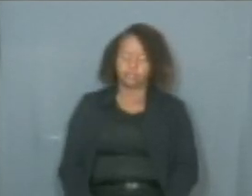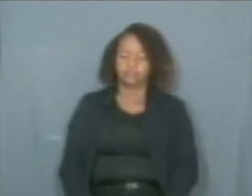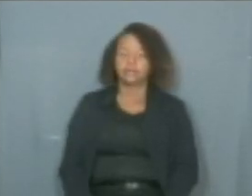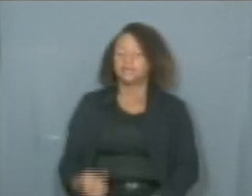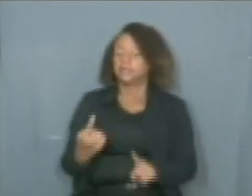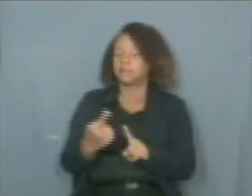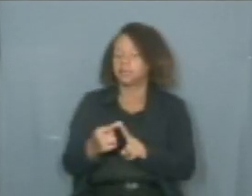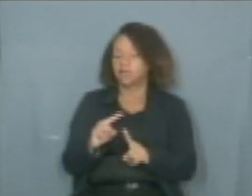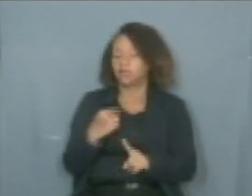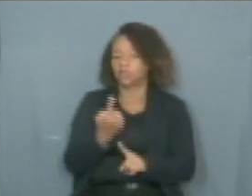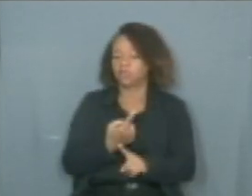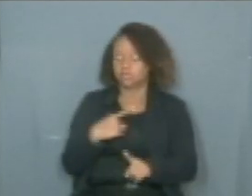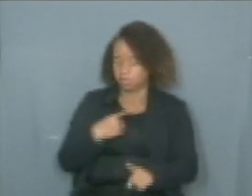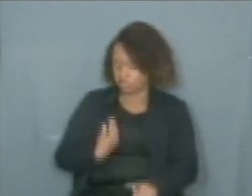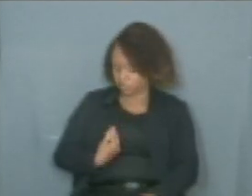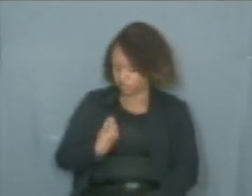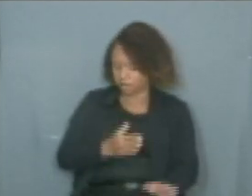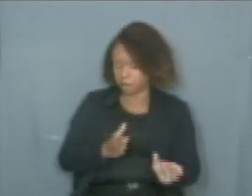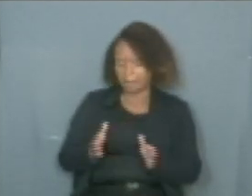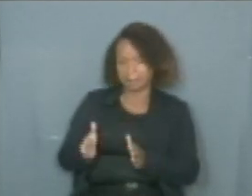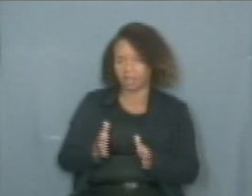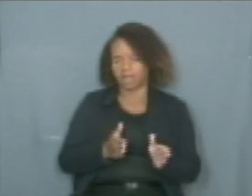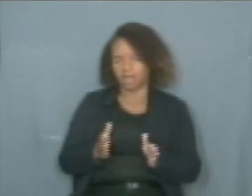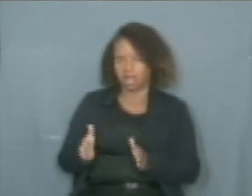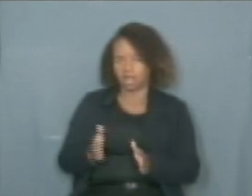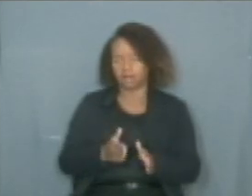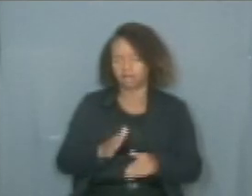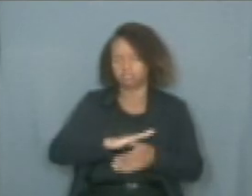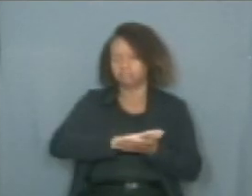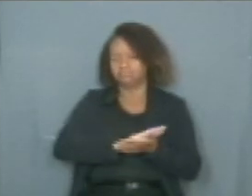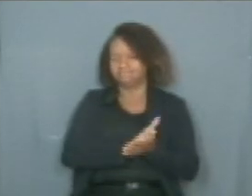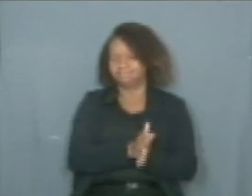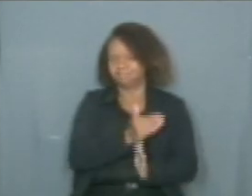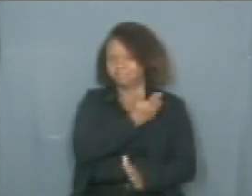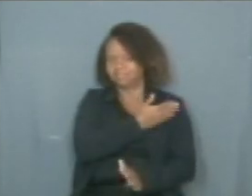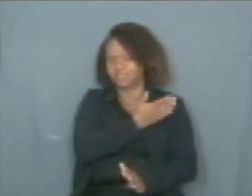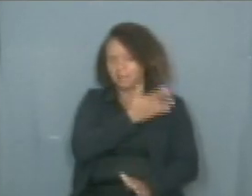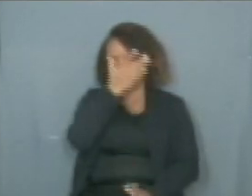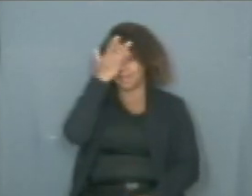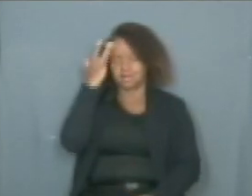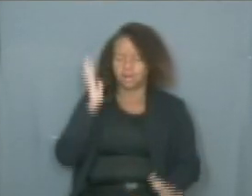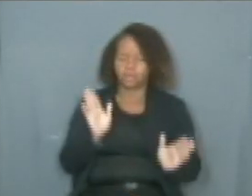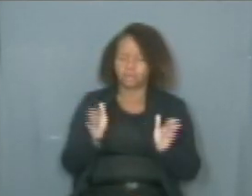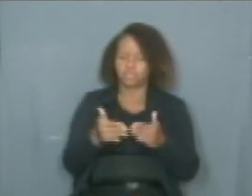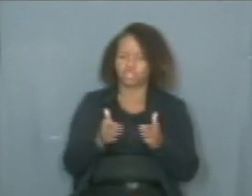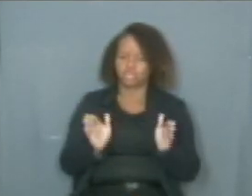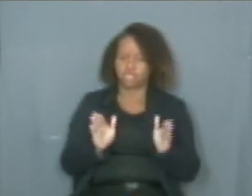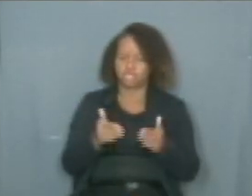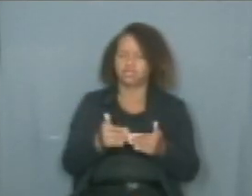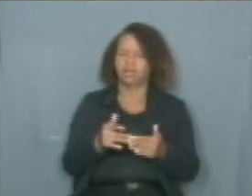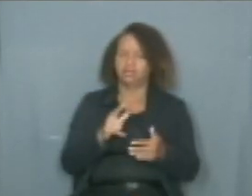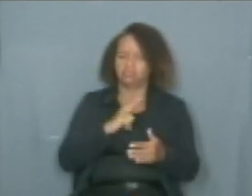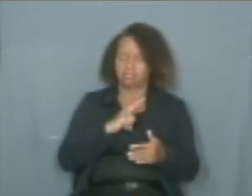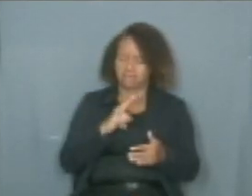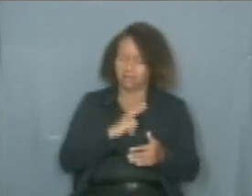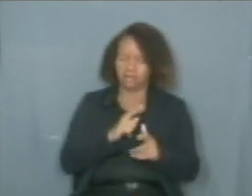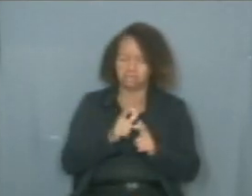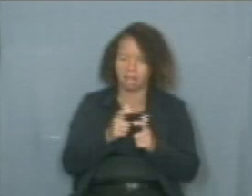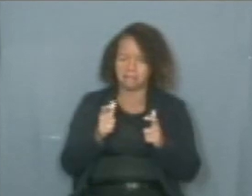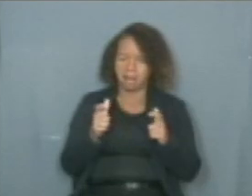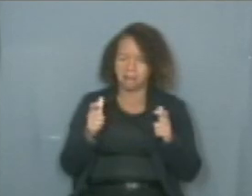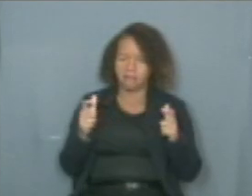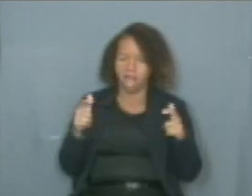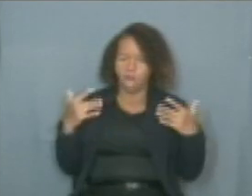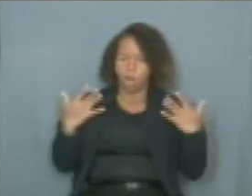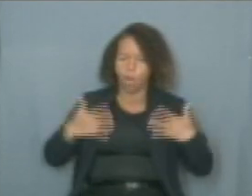sobretudo porque nós estamos vivendo um período em que a discriminação contra pessoas autistas tem crescido